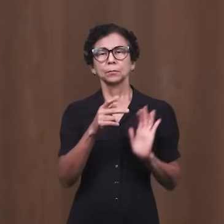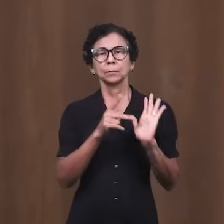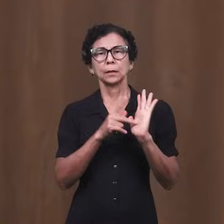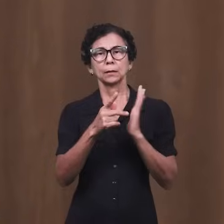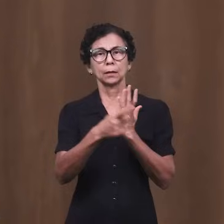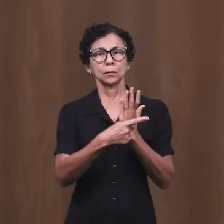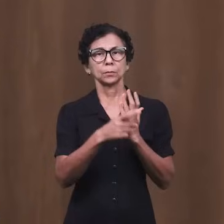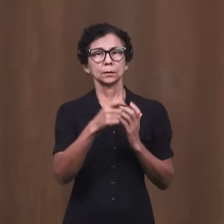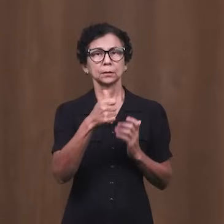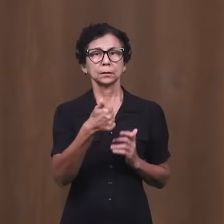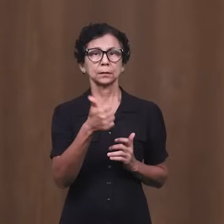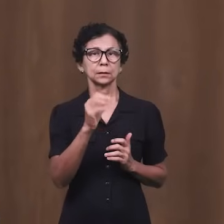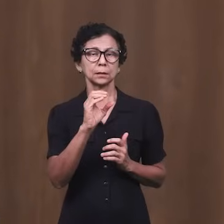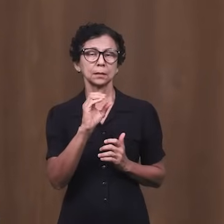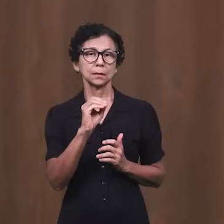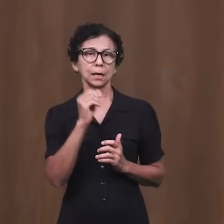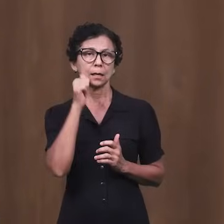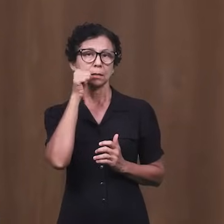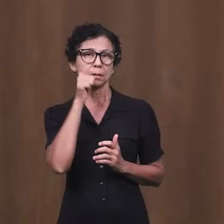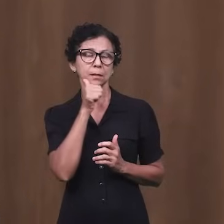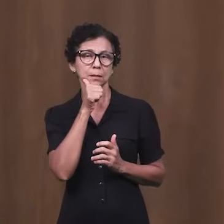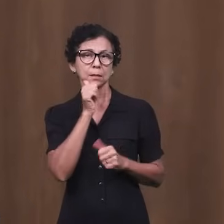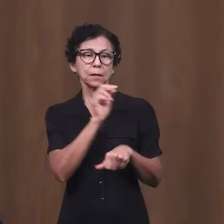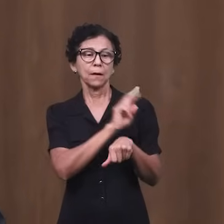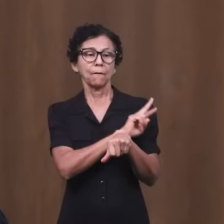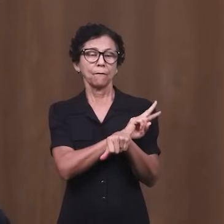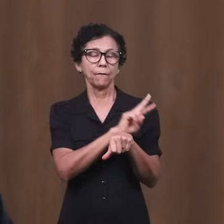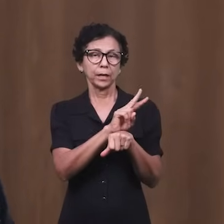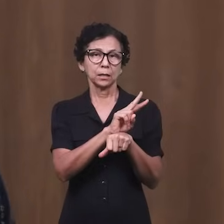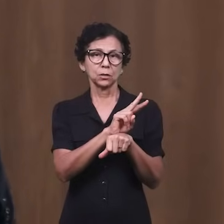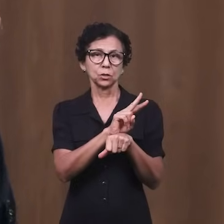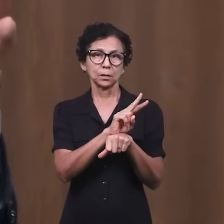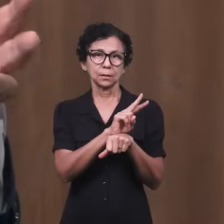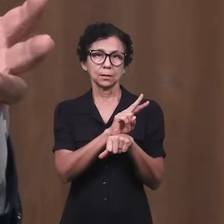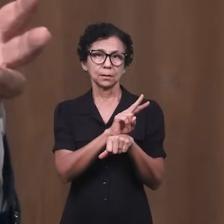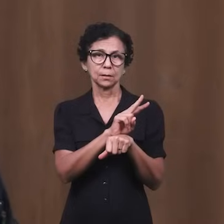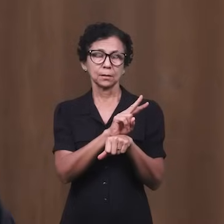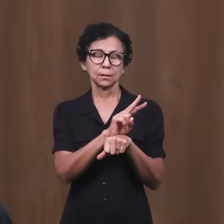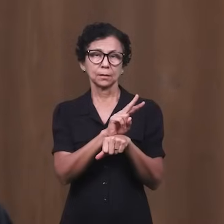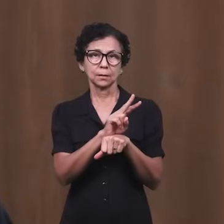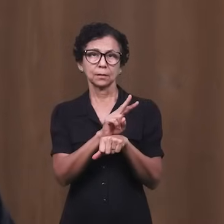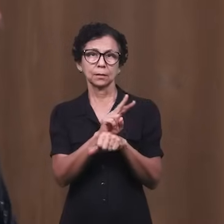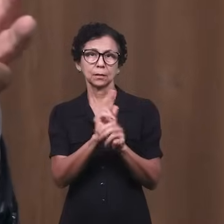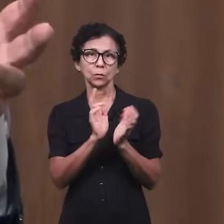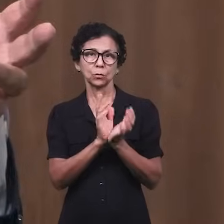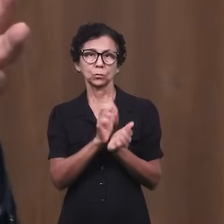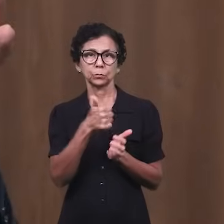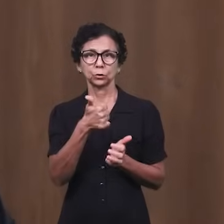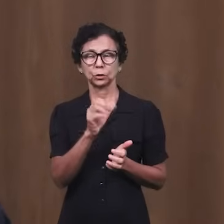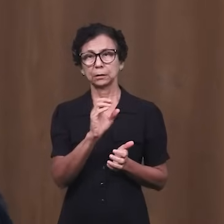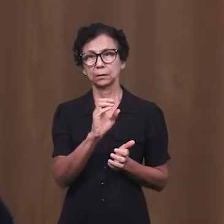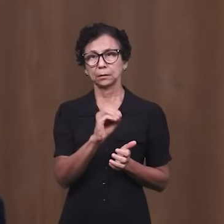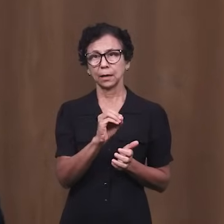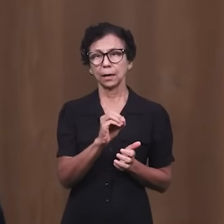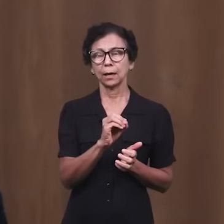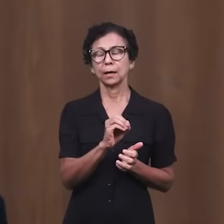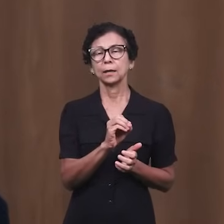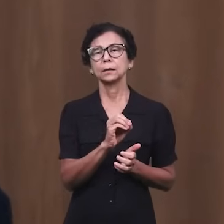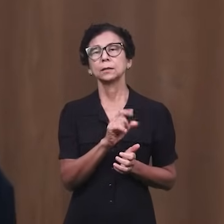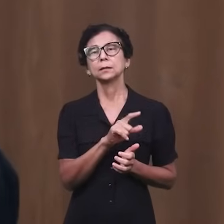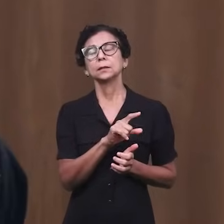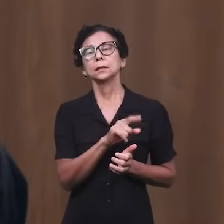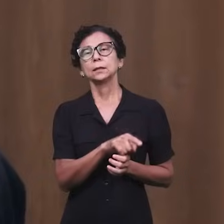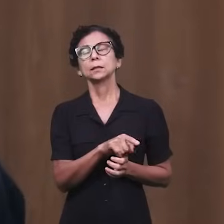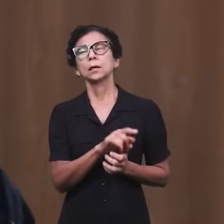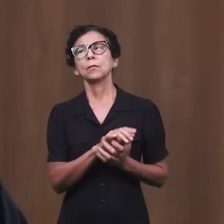Virgens eh e aí fala que elas acompanharam ali a até o momento da chegada do noivo